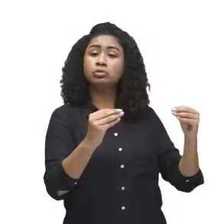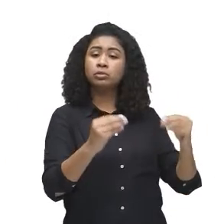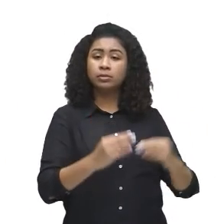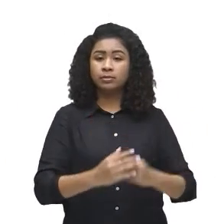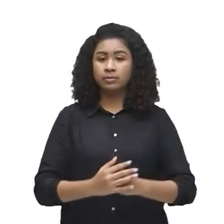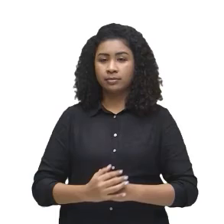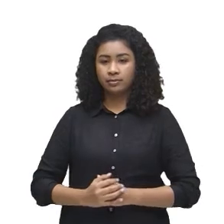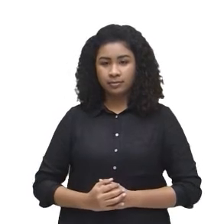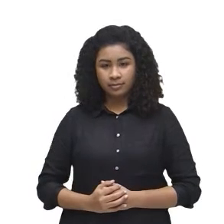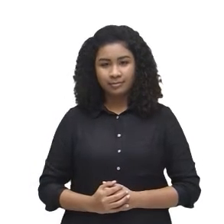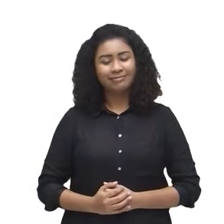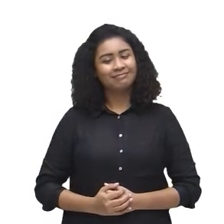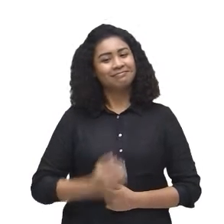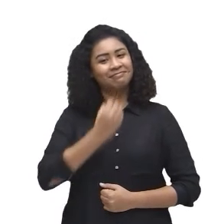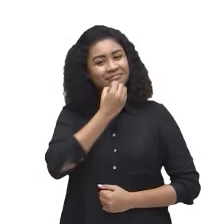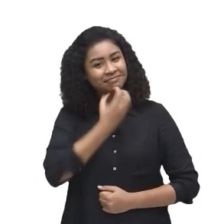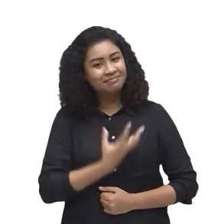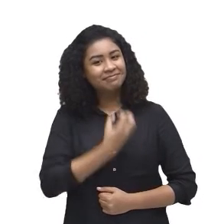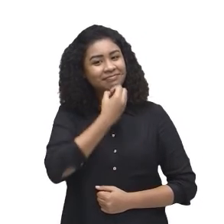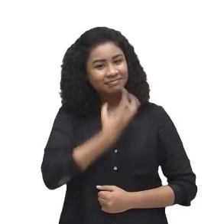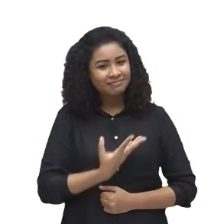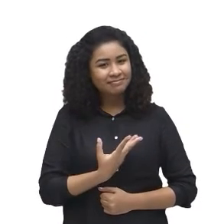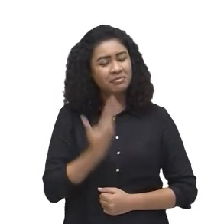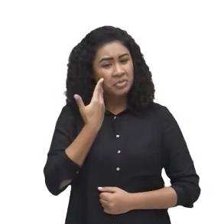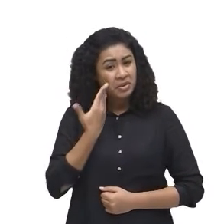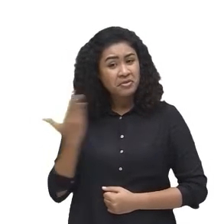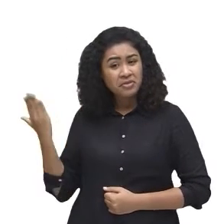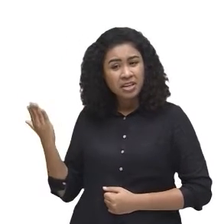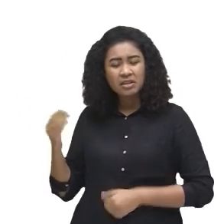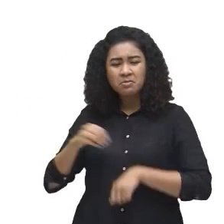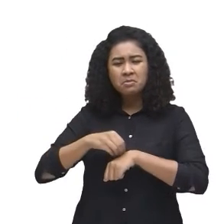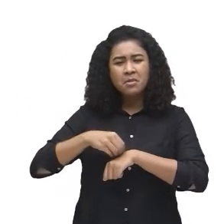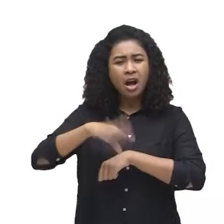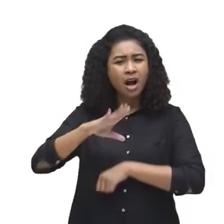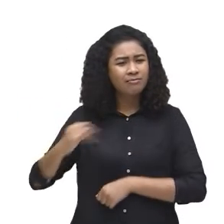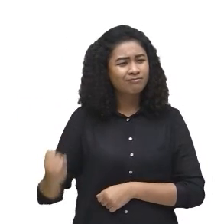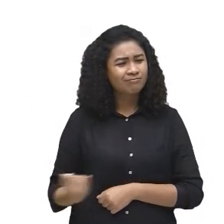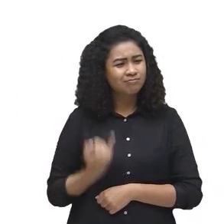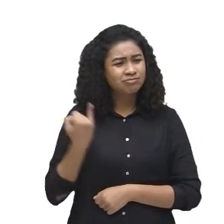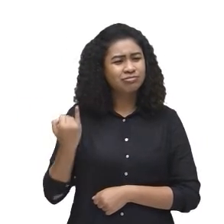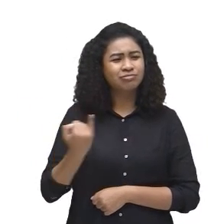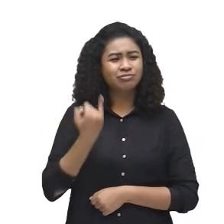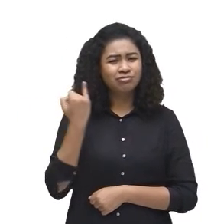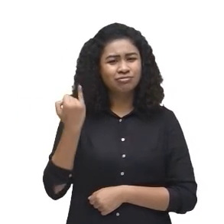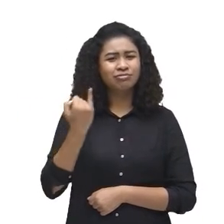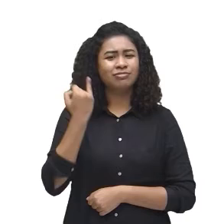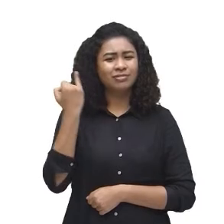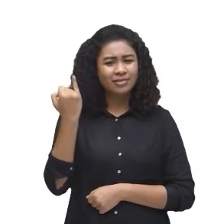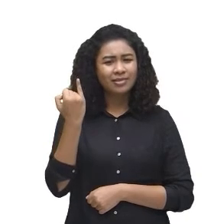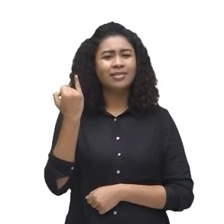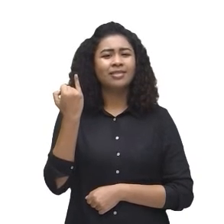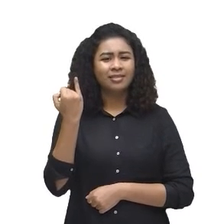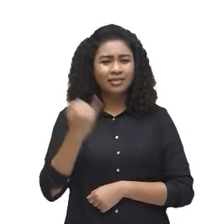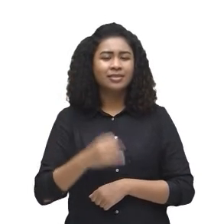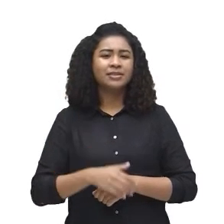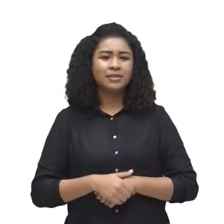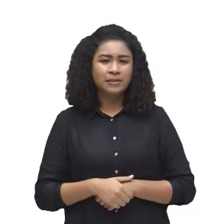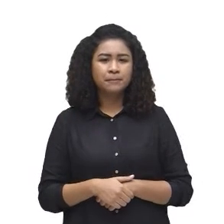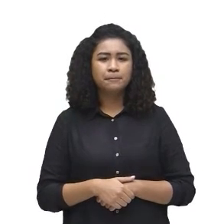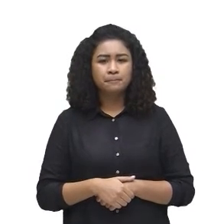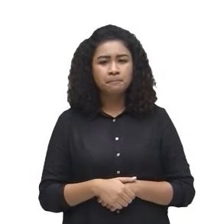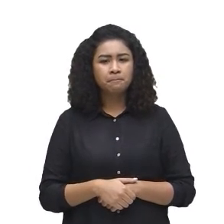conflito. Muito bem, então vejam aí essa dica muito importante, né, para a gente saber lidar com os nossos conflitos internos e